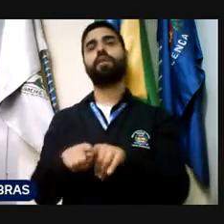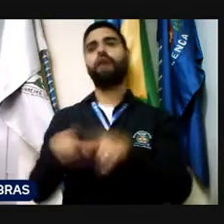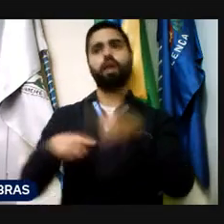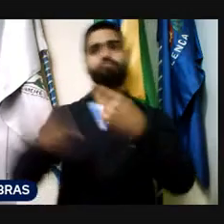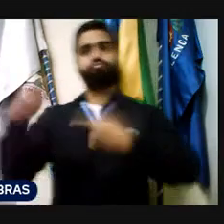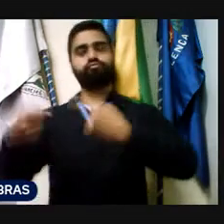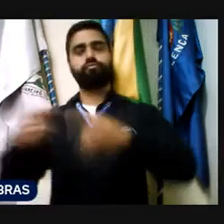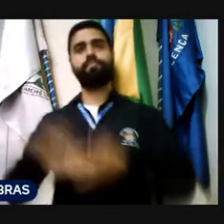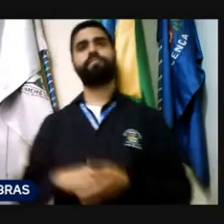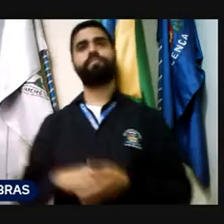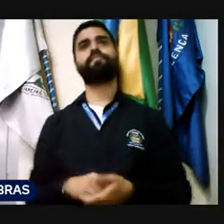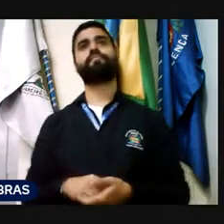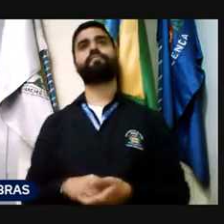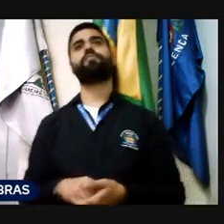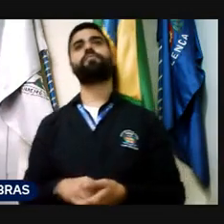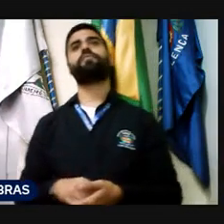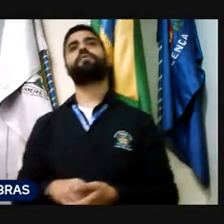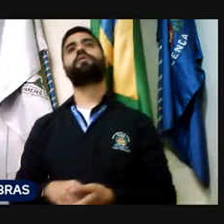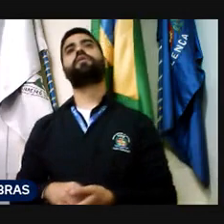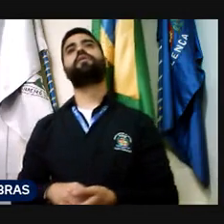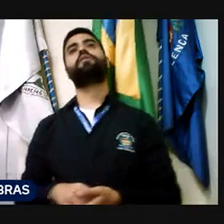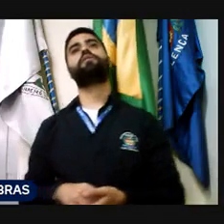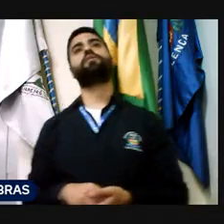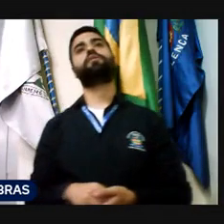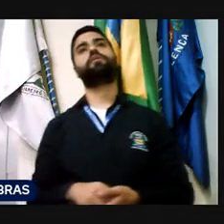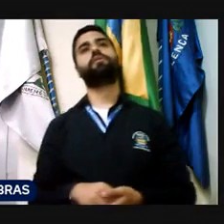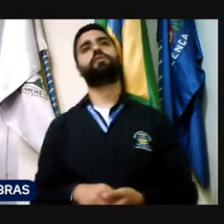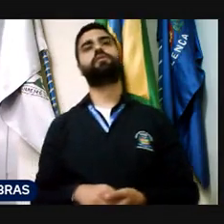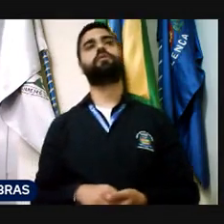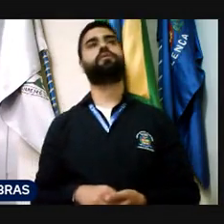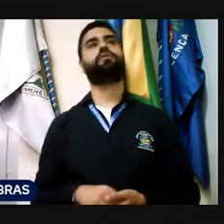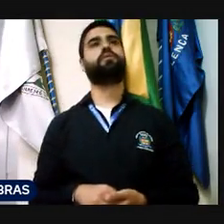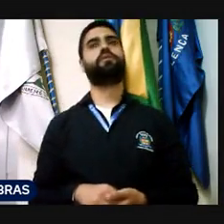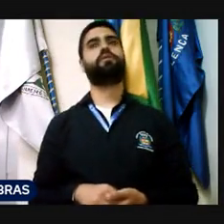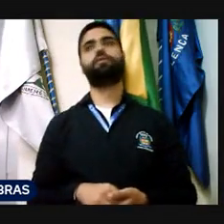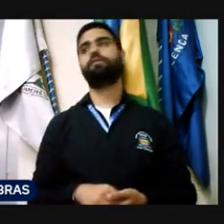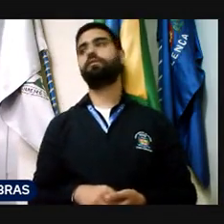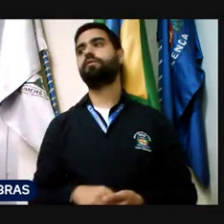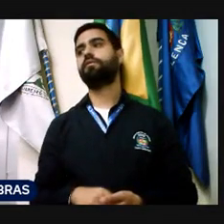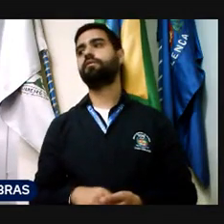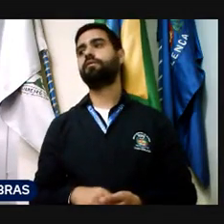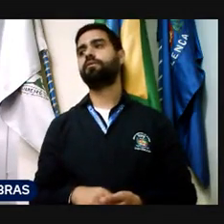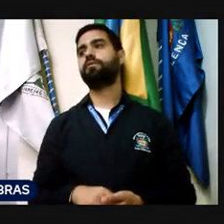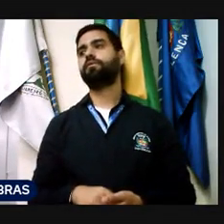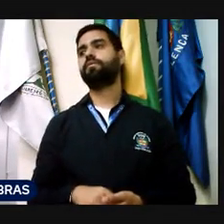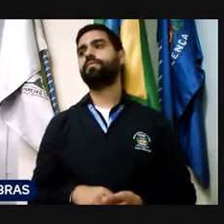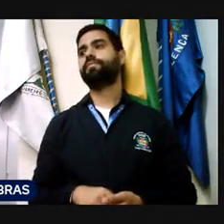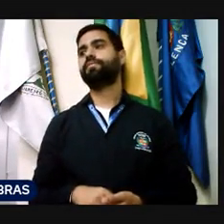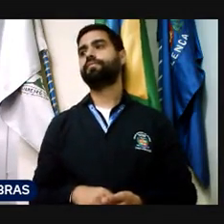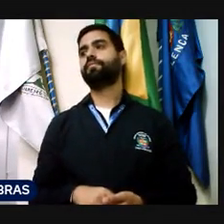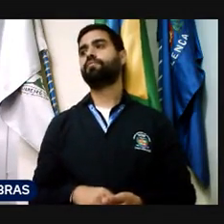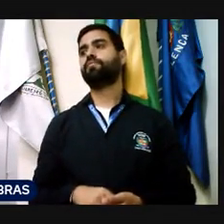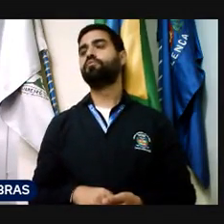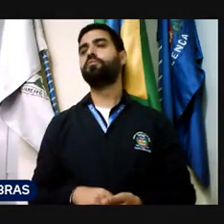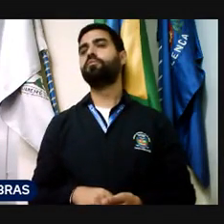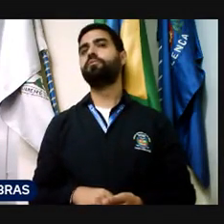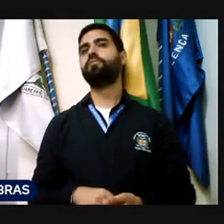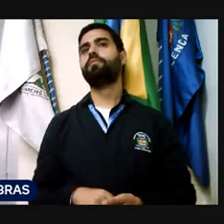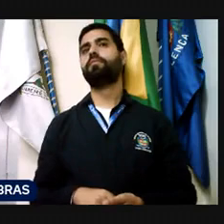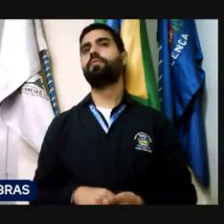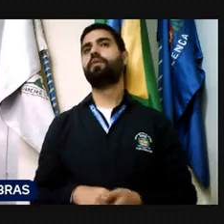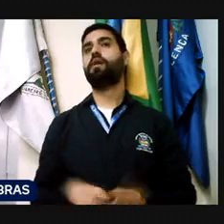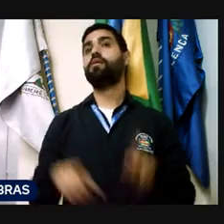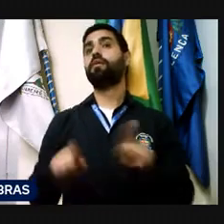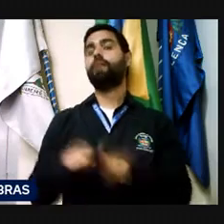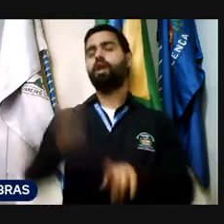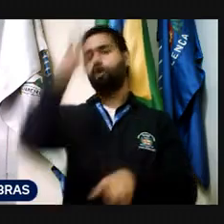discussão. E também, senhor presidente, o prefeito Fernandinho Graça esteve no Rio de